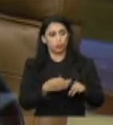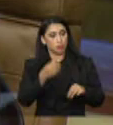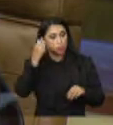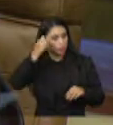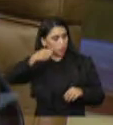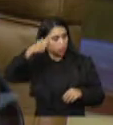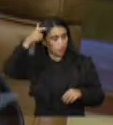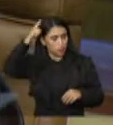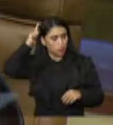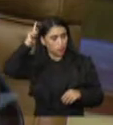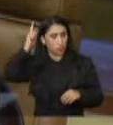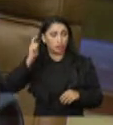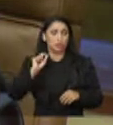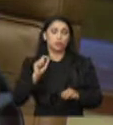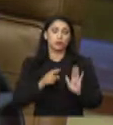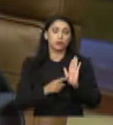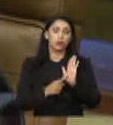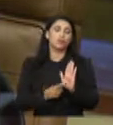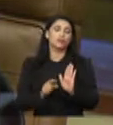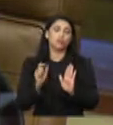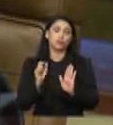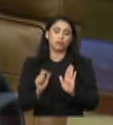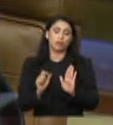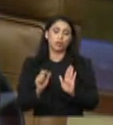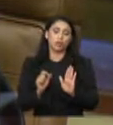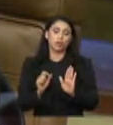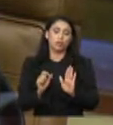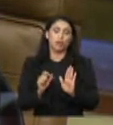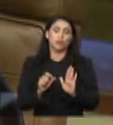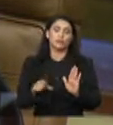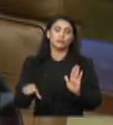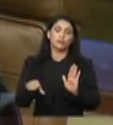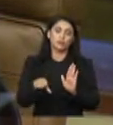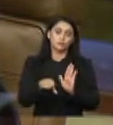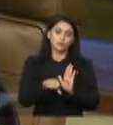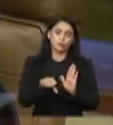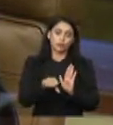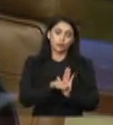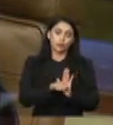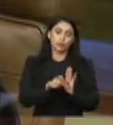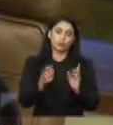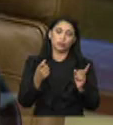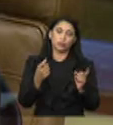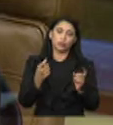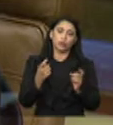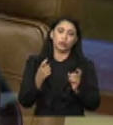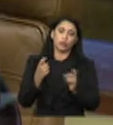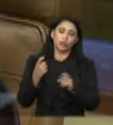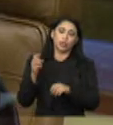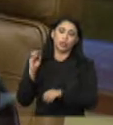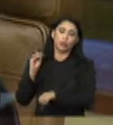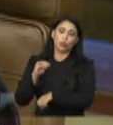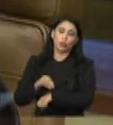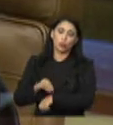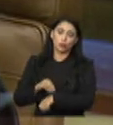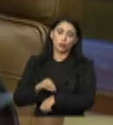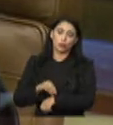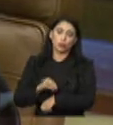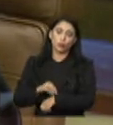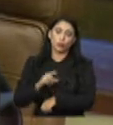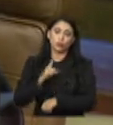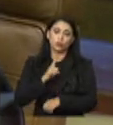Ministro Alexandre Morais No que diz respeito à improbidade culposa sua excelência interpreta a